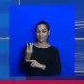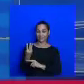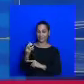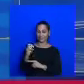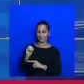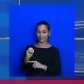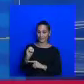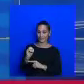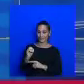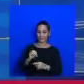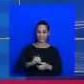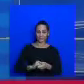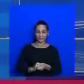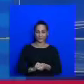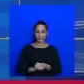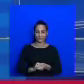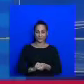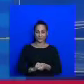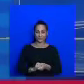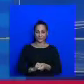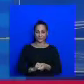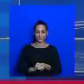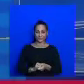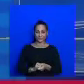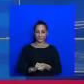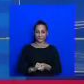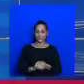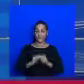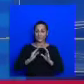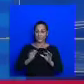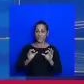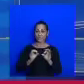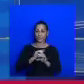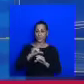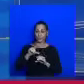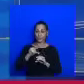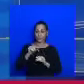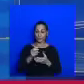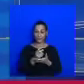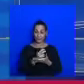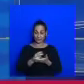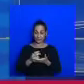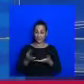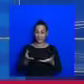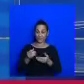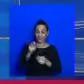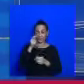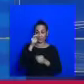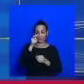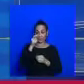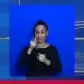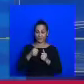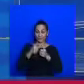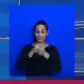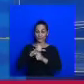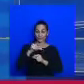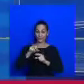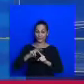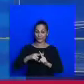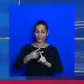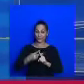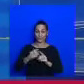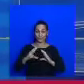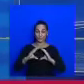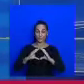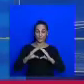30. Branca 30. Já foi realizado o sorteio da quina e agora você conferindo o sorteio da dupla